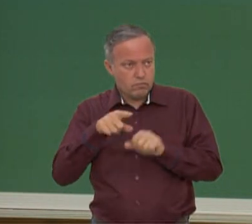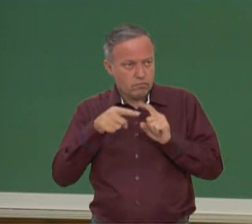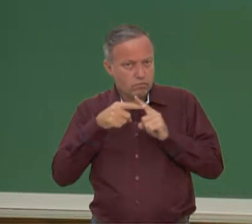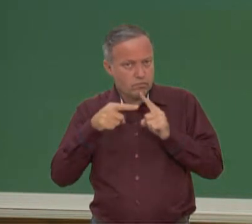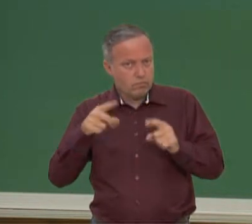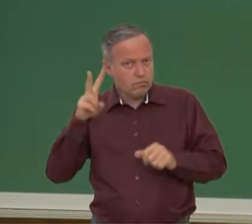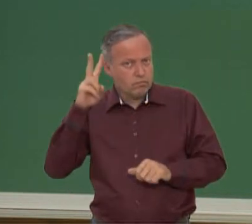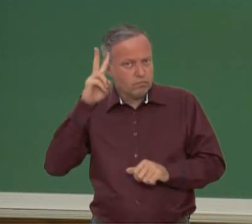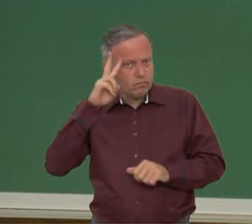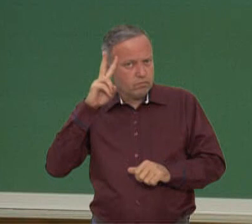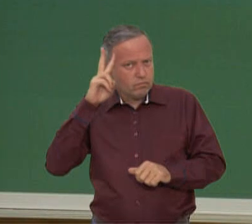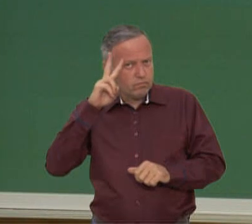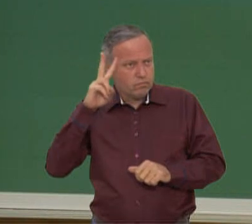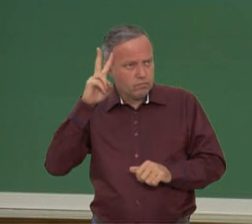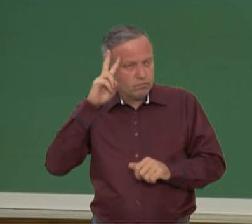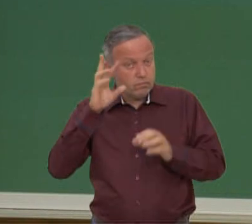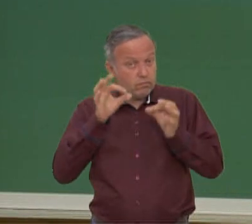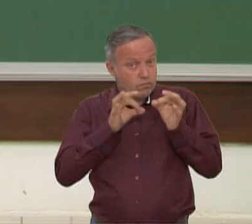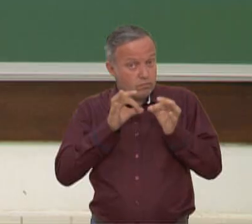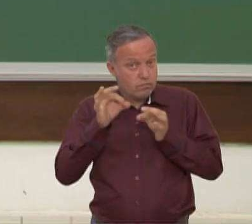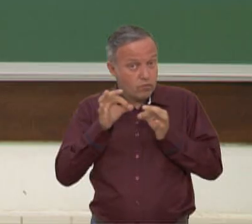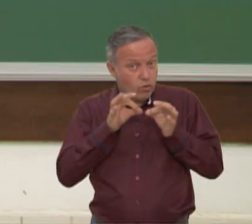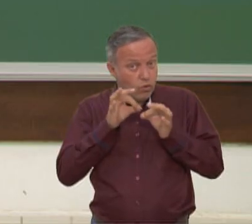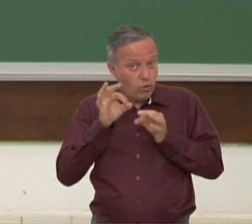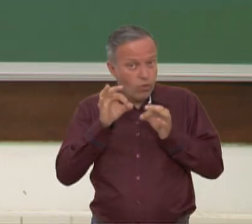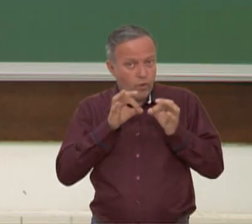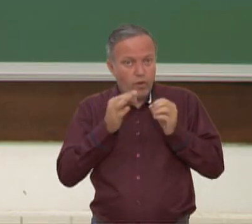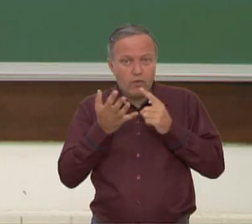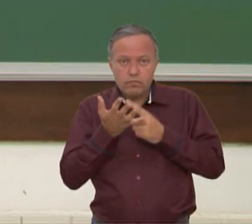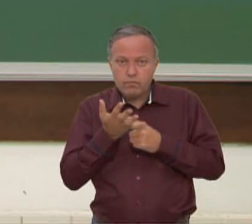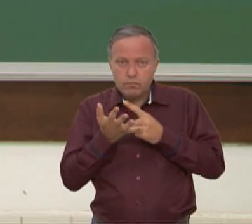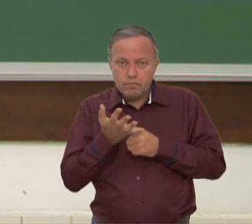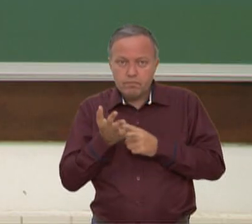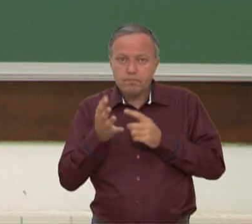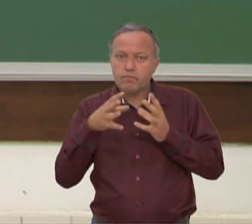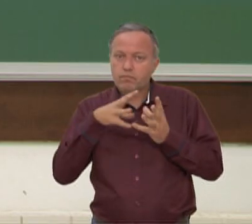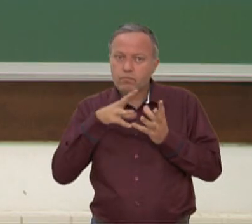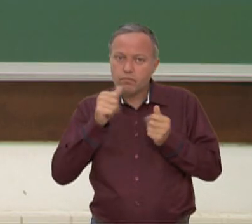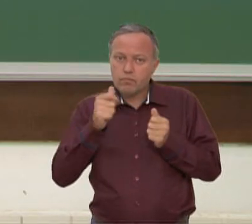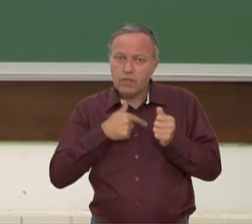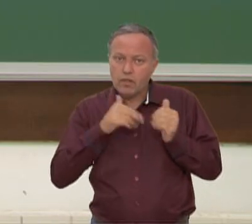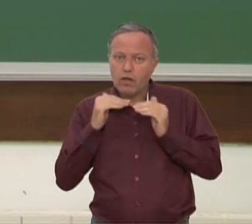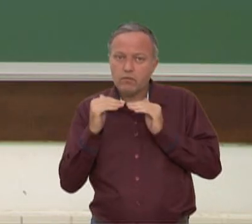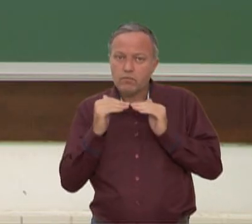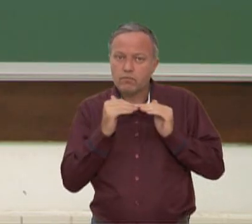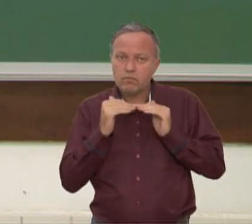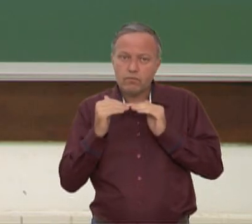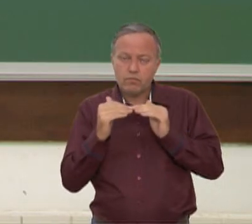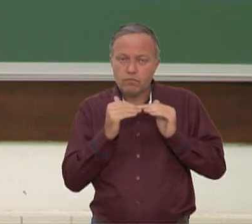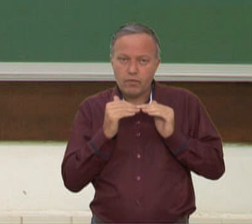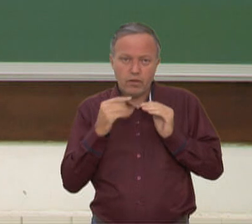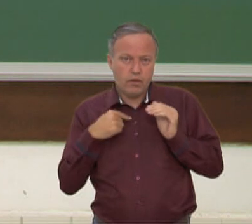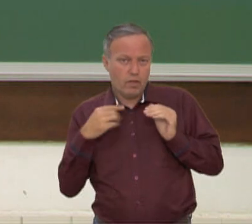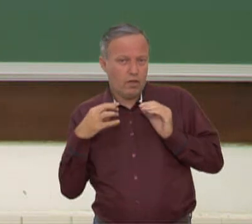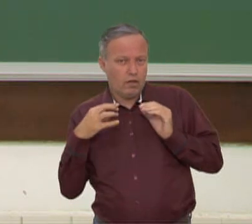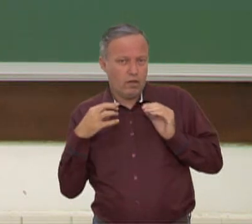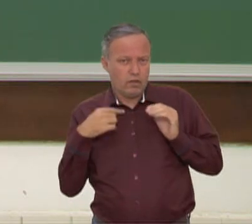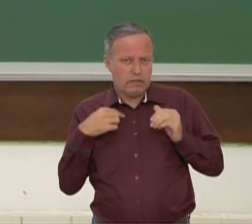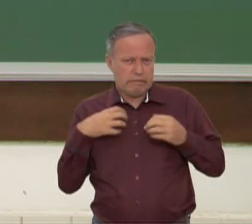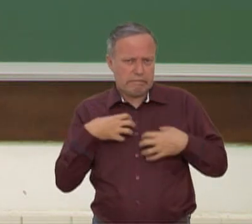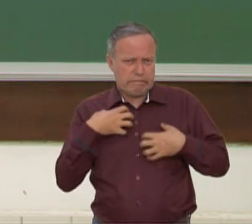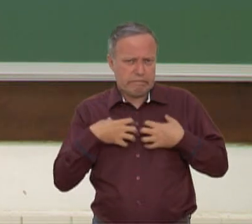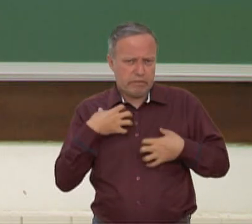resgatamos a ideia dos organismos internacionais que tentam regular essas relações, essas tensões